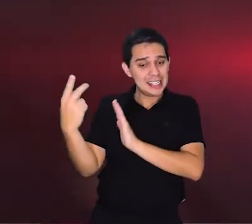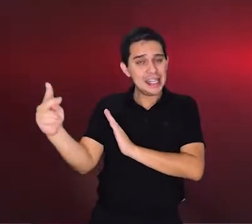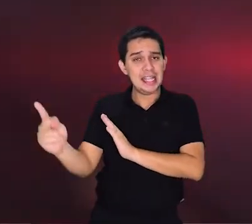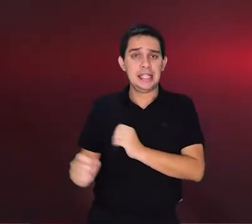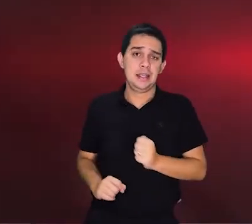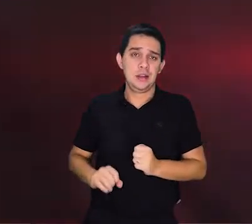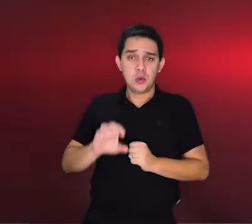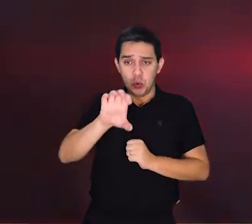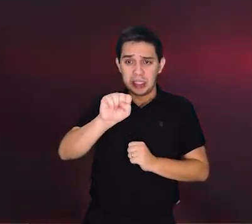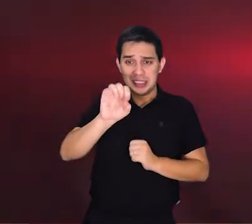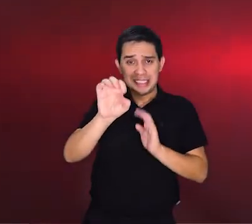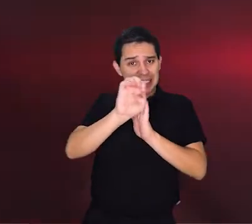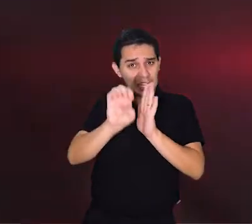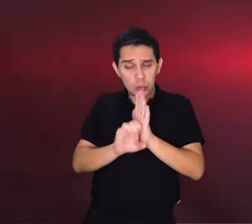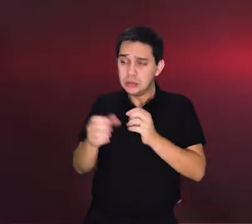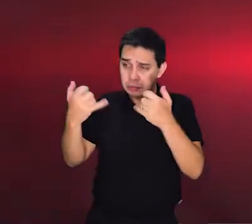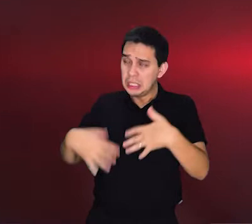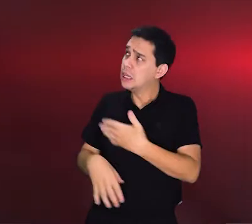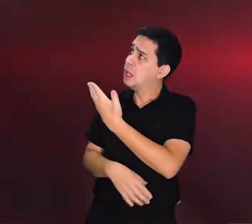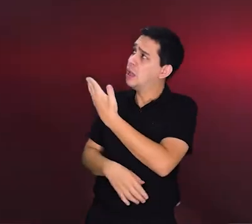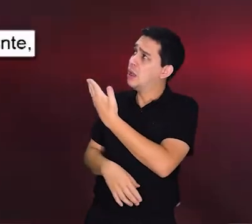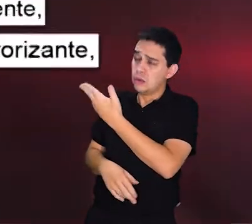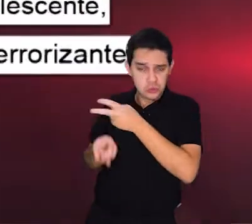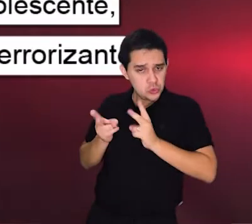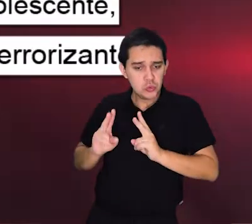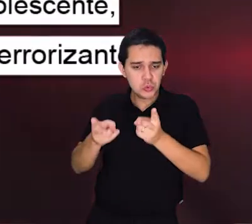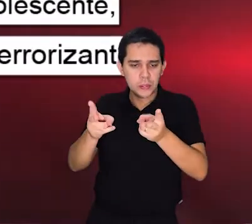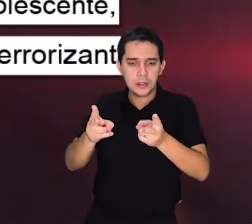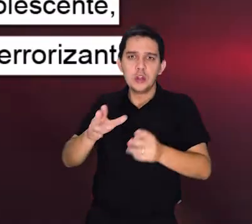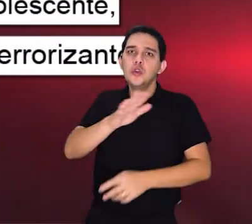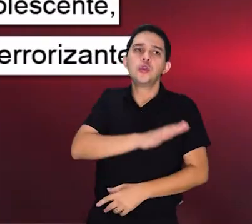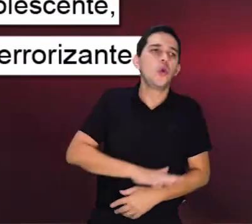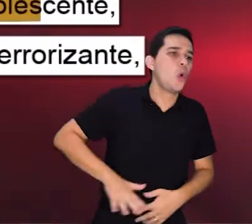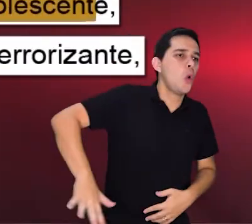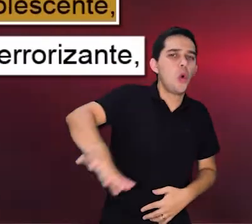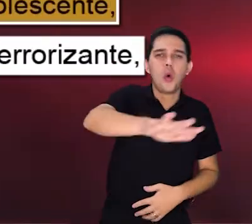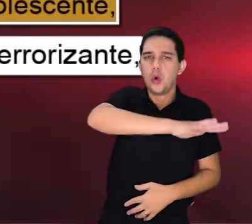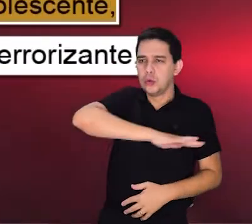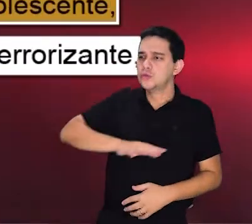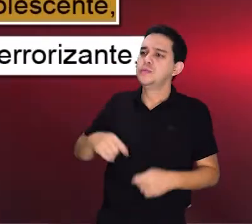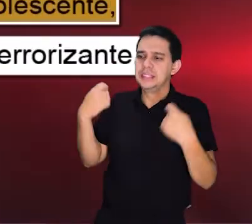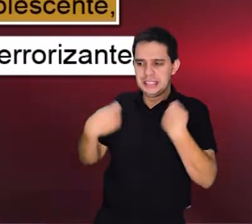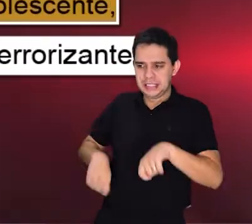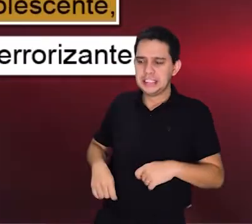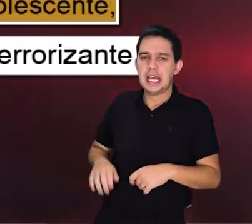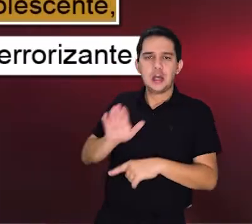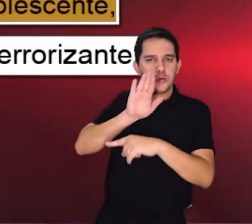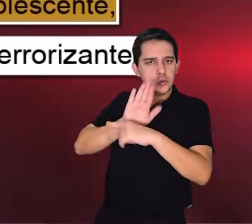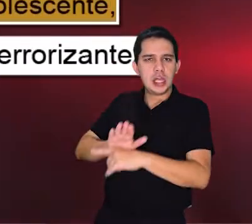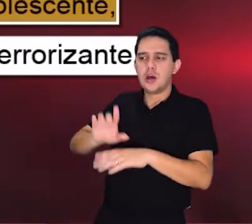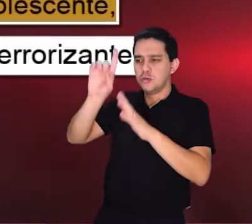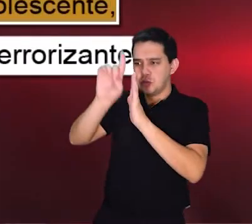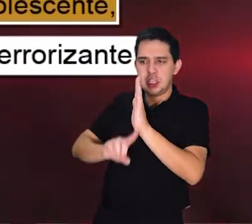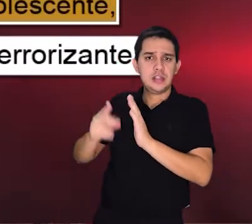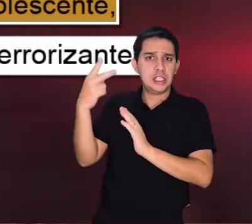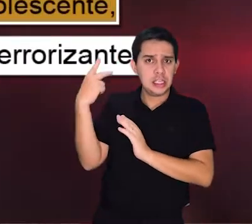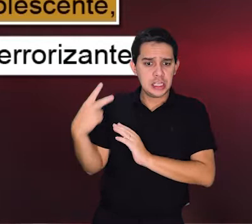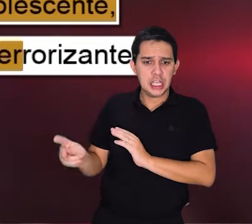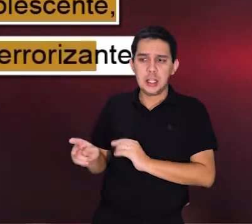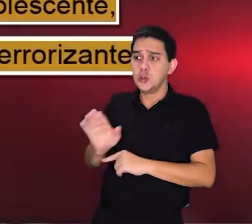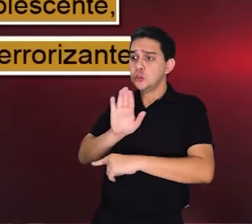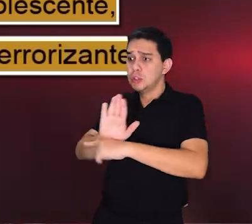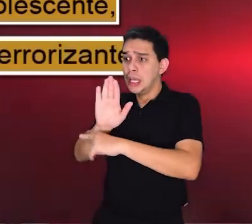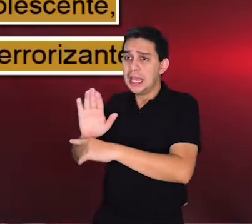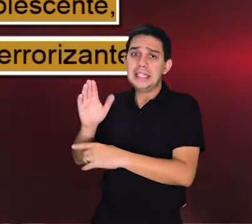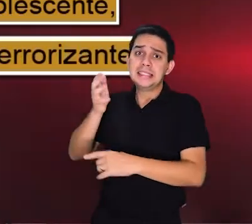direitos previstos no Estatuto. E o artigo 18, ele fala que é dever de todos velar pela dignidade do adolescente,